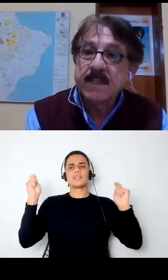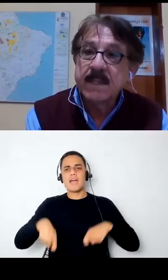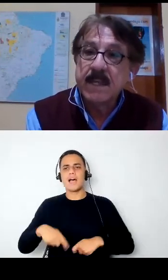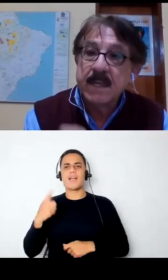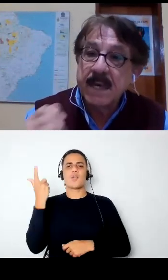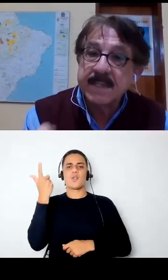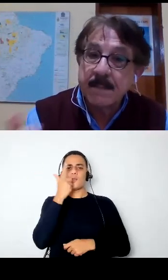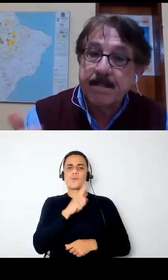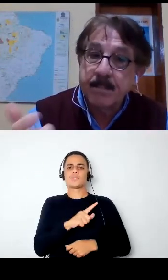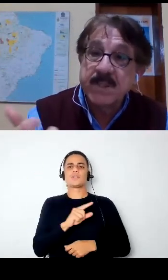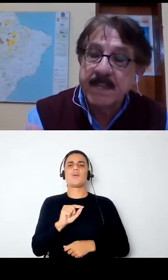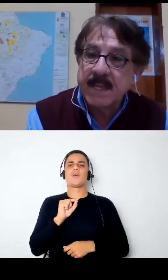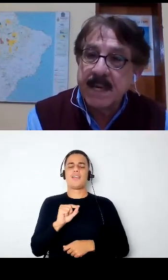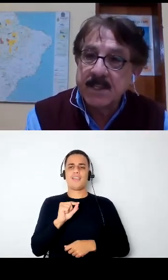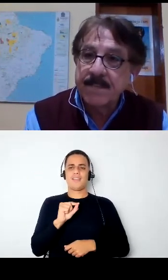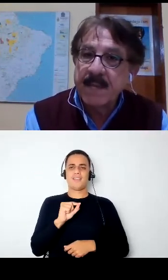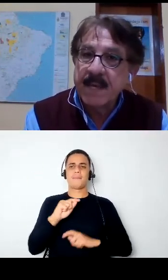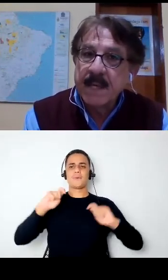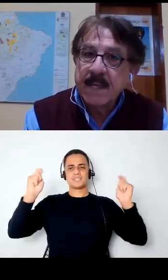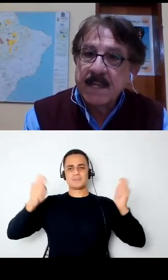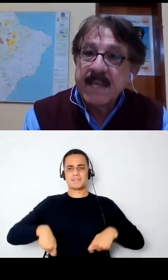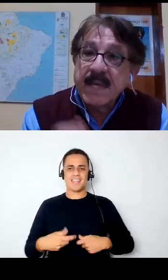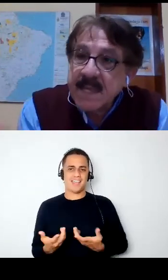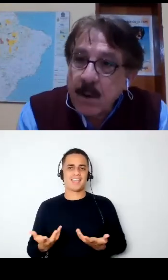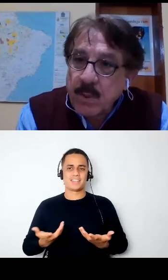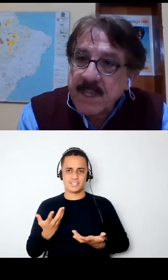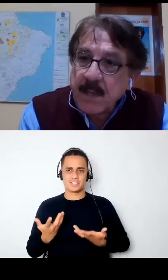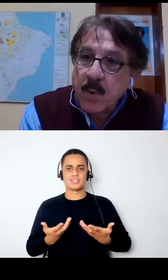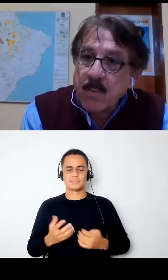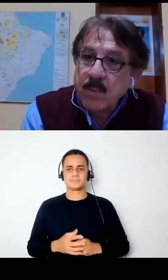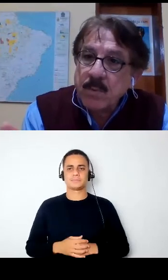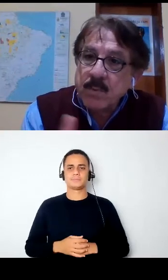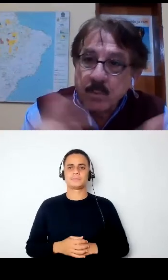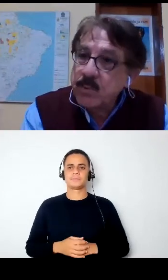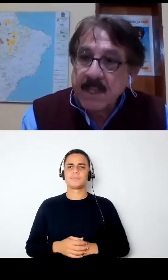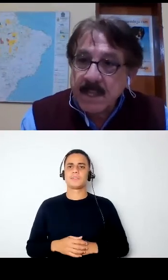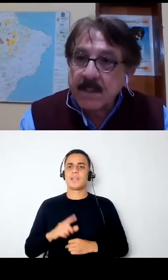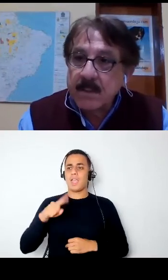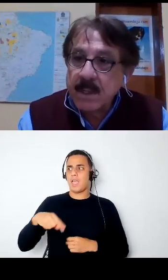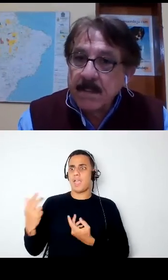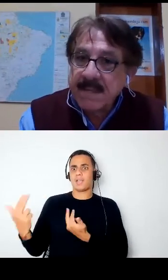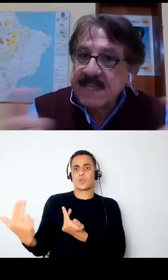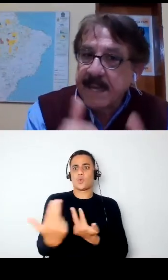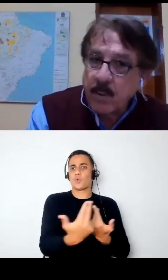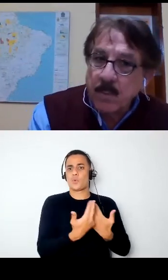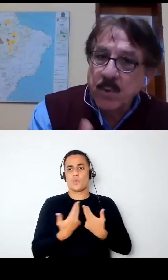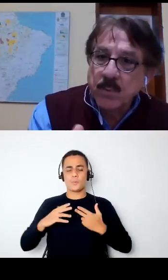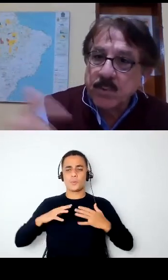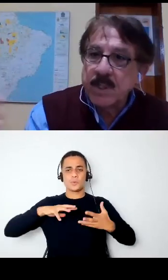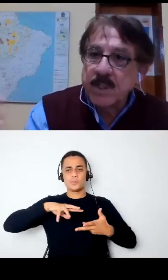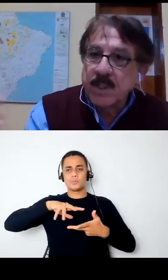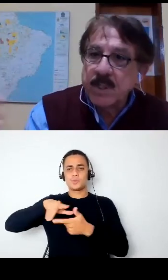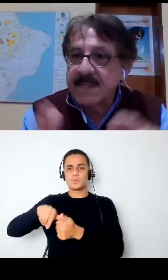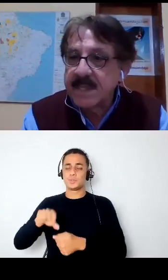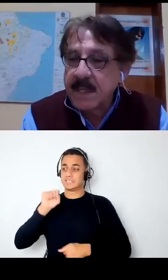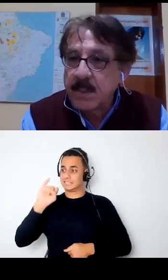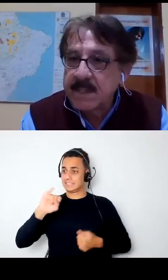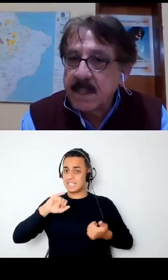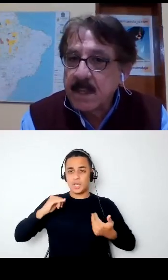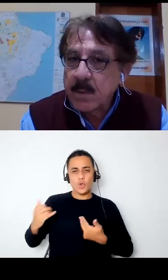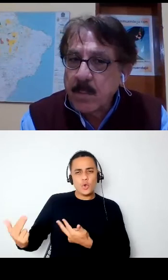e nos separamos de uma qualidade tão específica e superior aos outros primatas? Por que